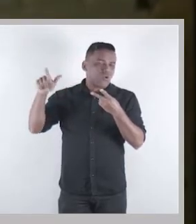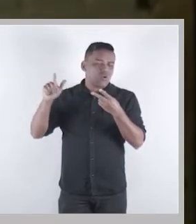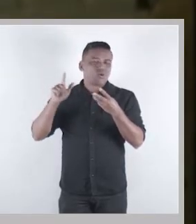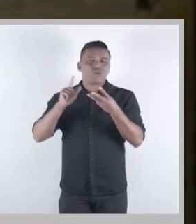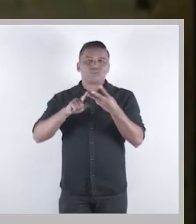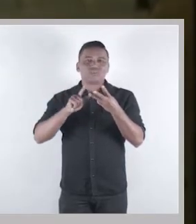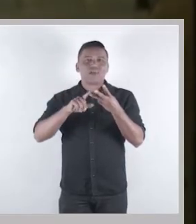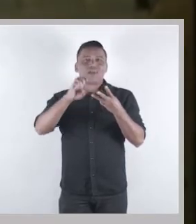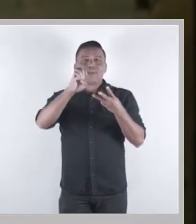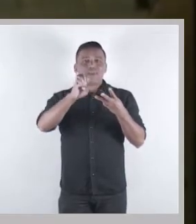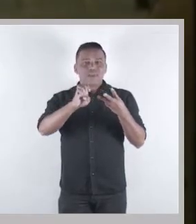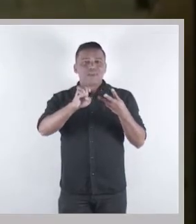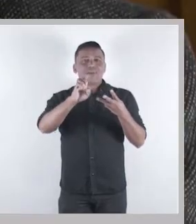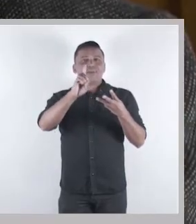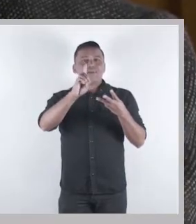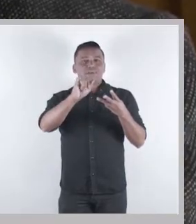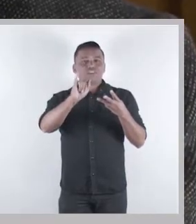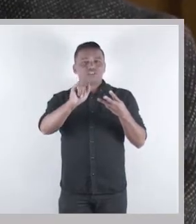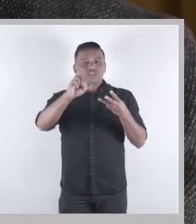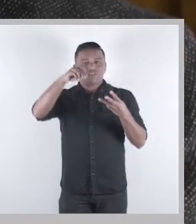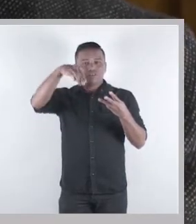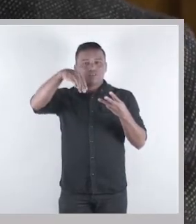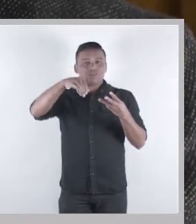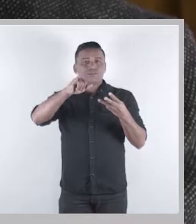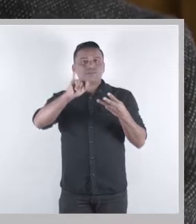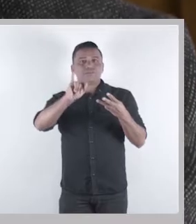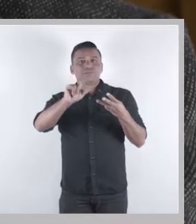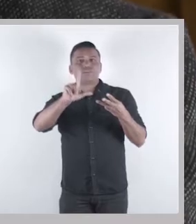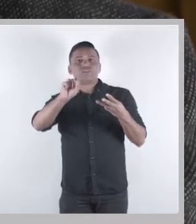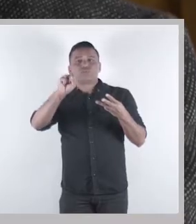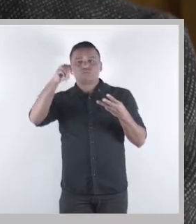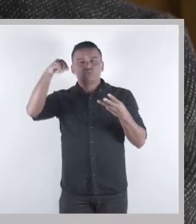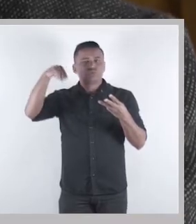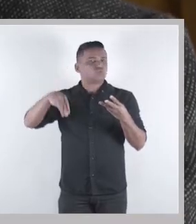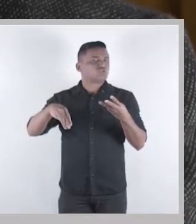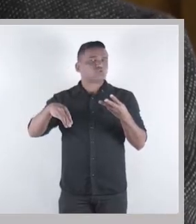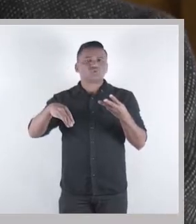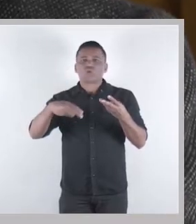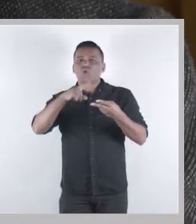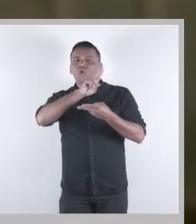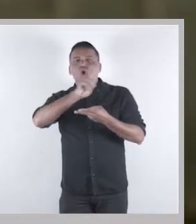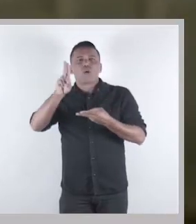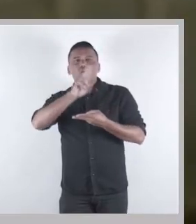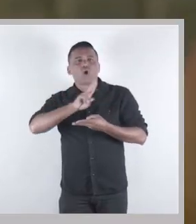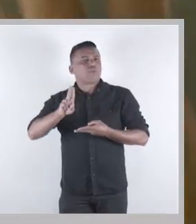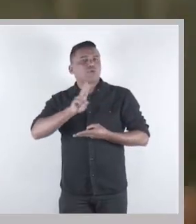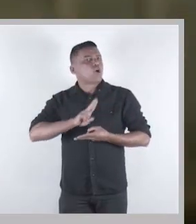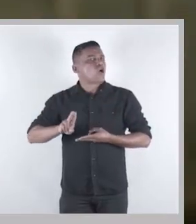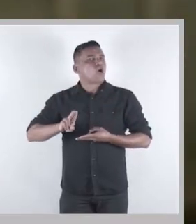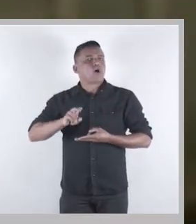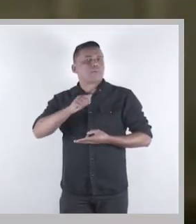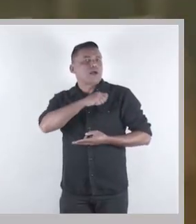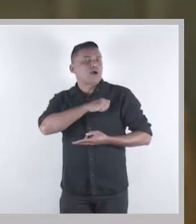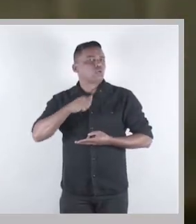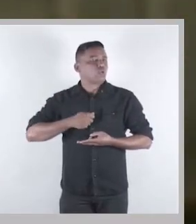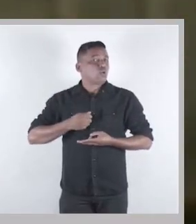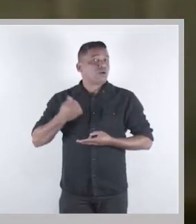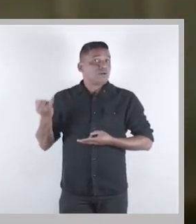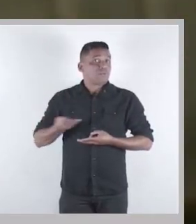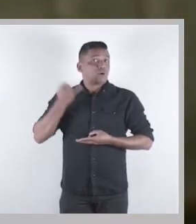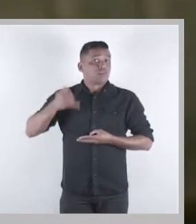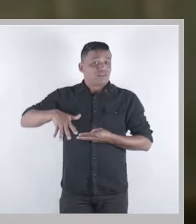de dos nomes importantes da nossa poesia se você falasse né dessa desse espaço do